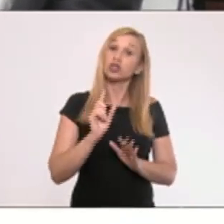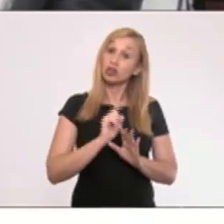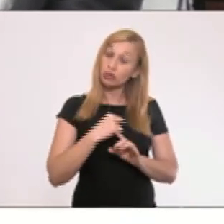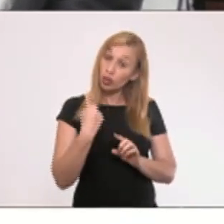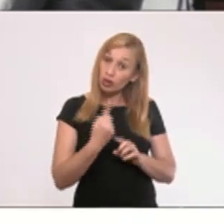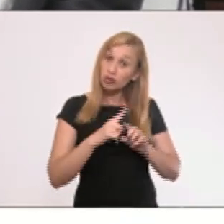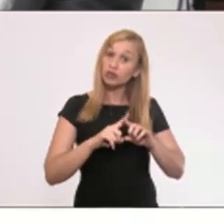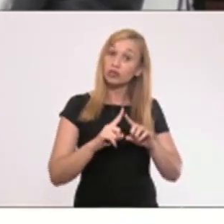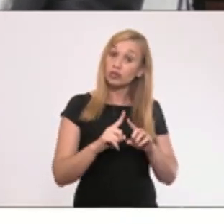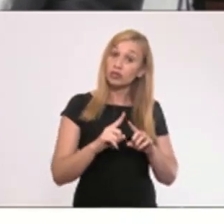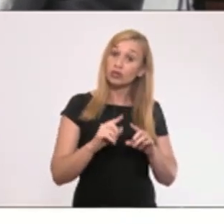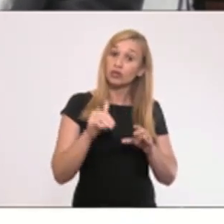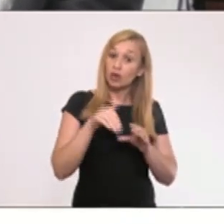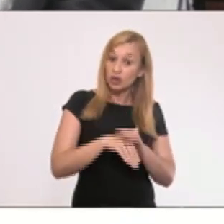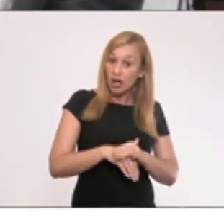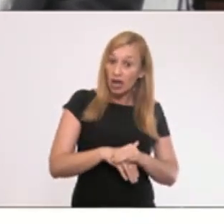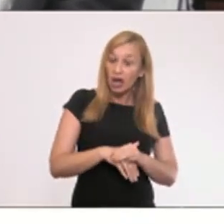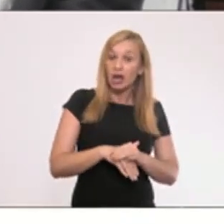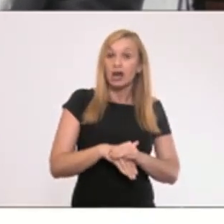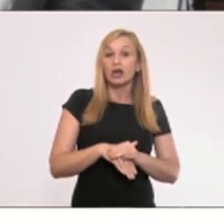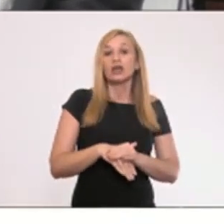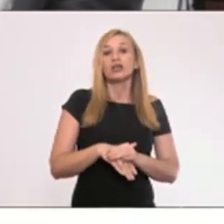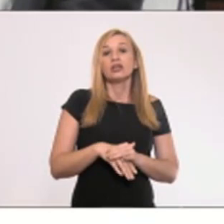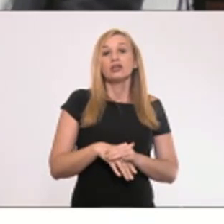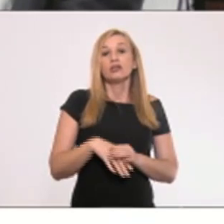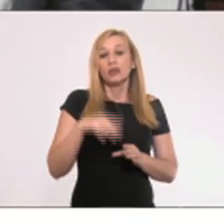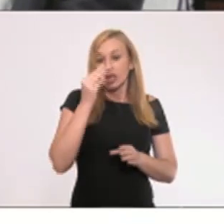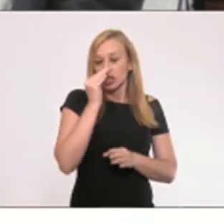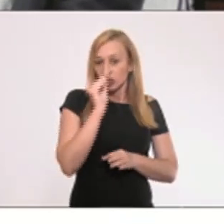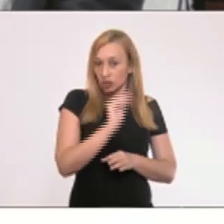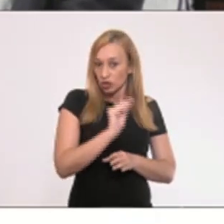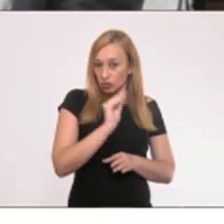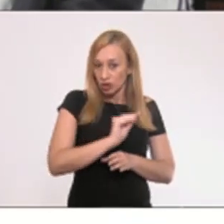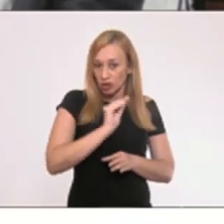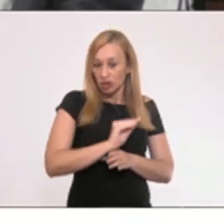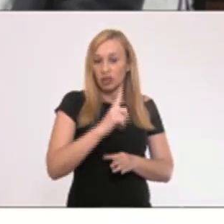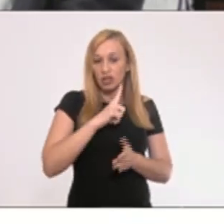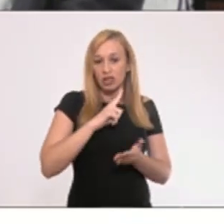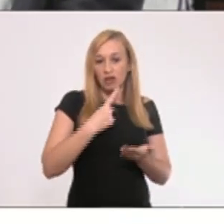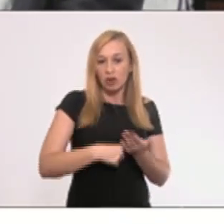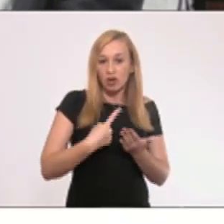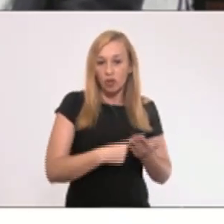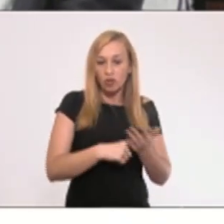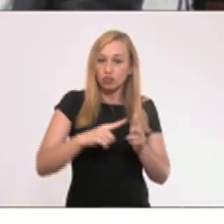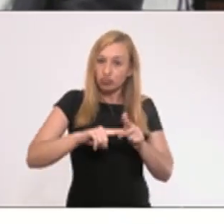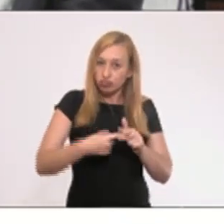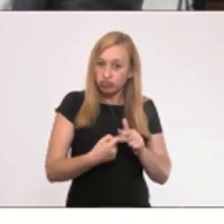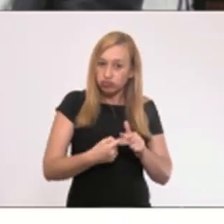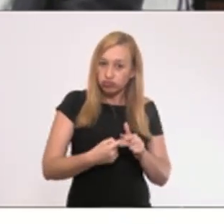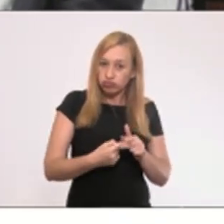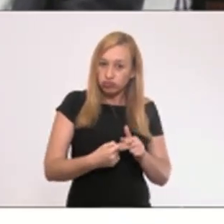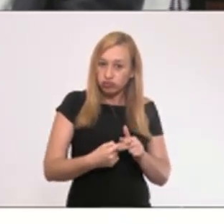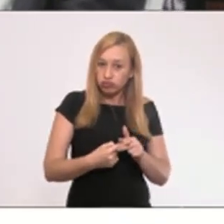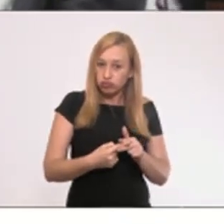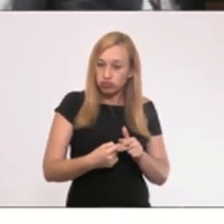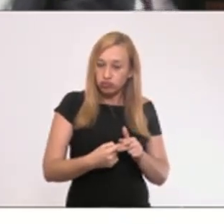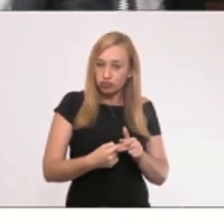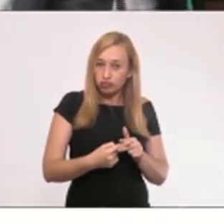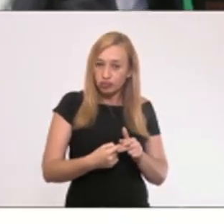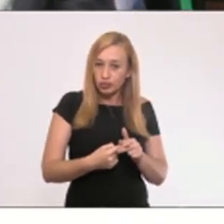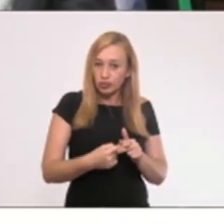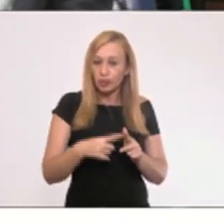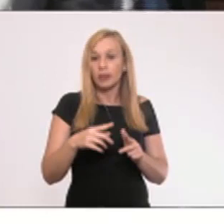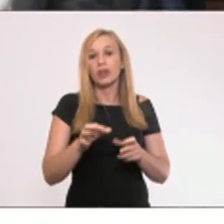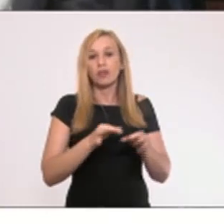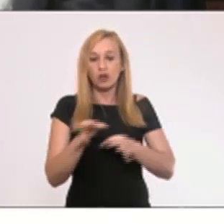votar aonde, pela rejeição, que tem um acordo na questão da manutenção, vai ter uma especificidade em relação